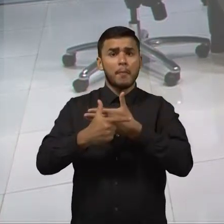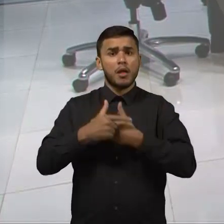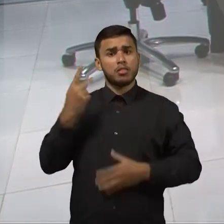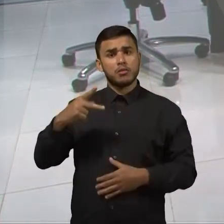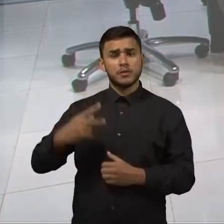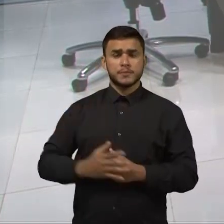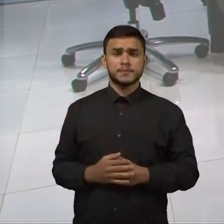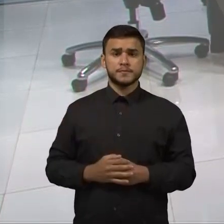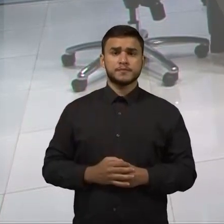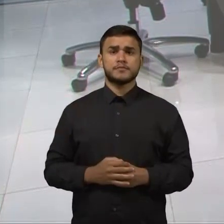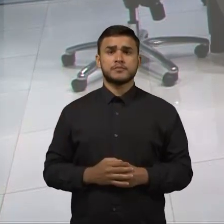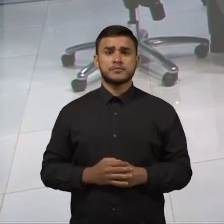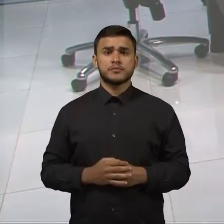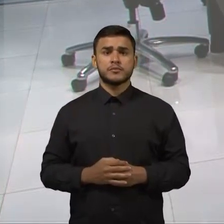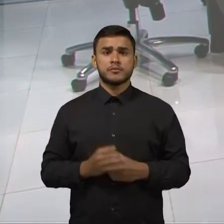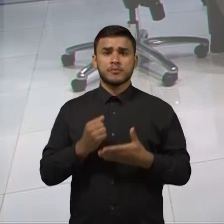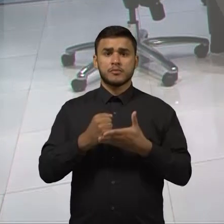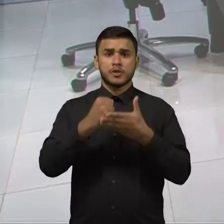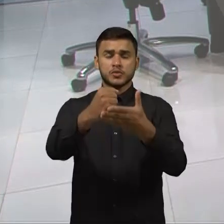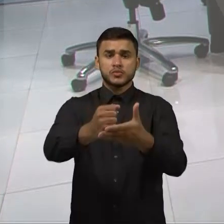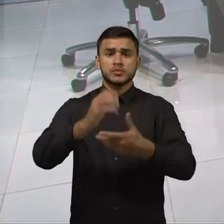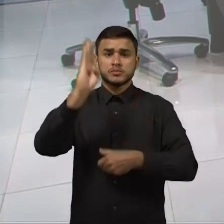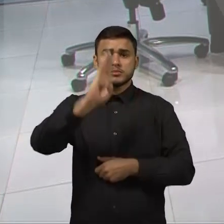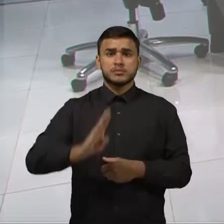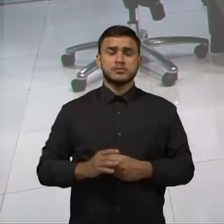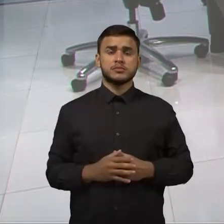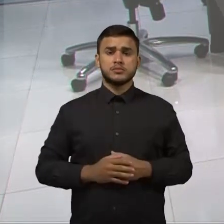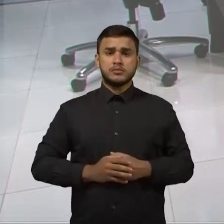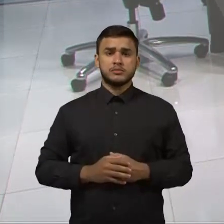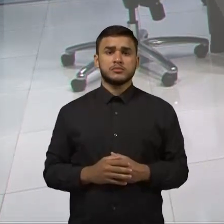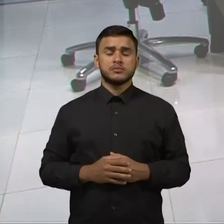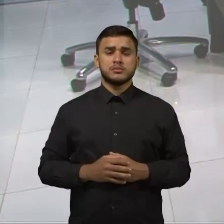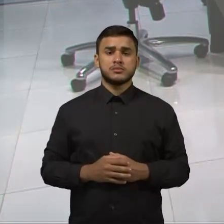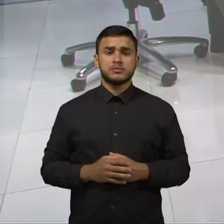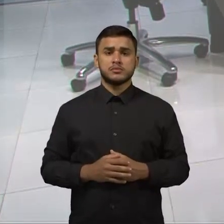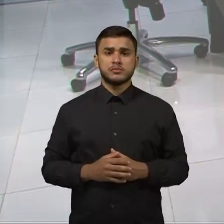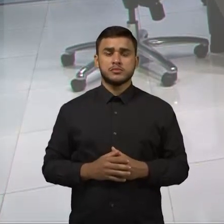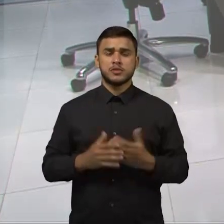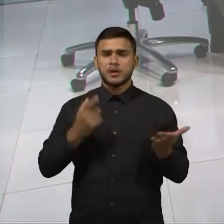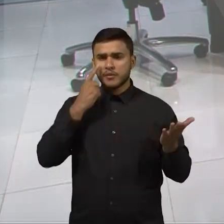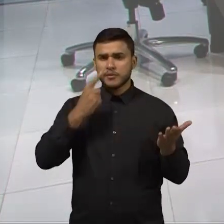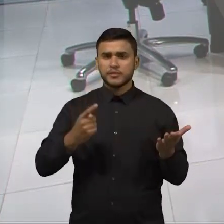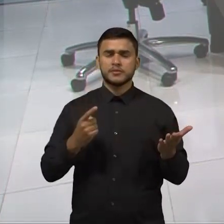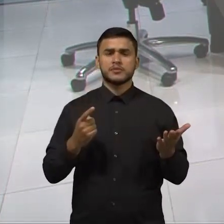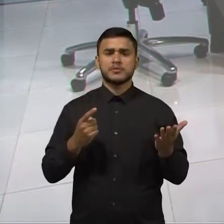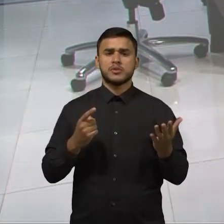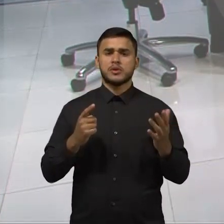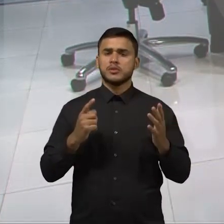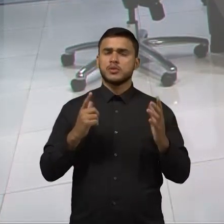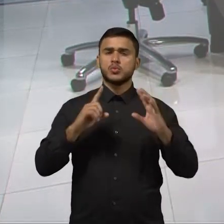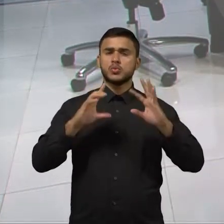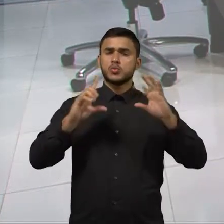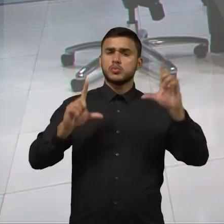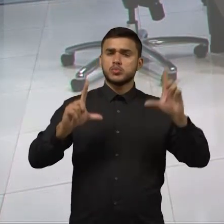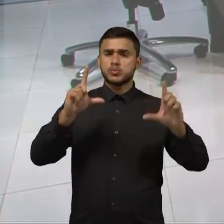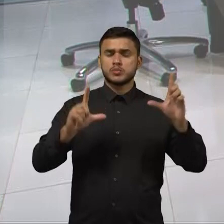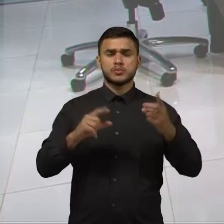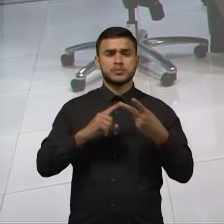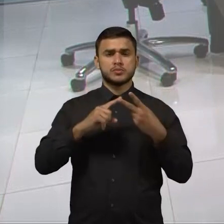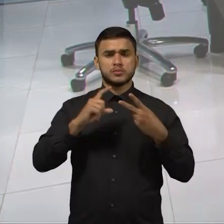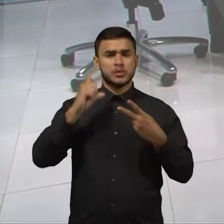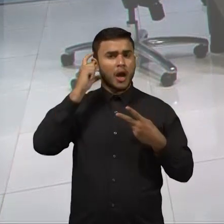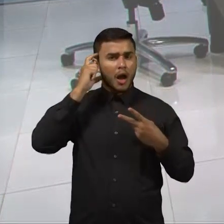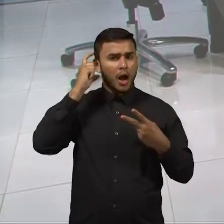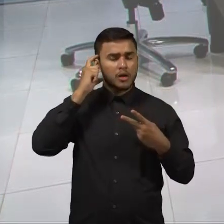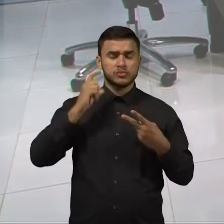Mas isso é um desserviço à sociedade brasileira. Eu só estou dizendo que... Isso é um desserviço. Hoje os jornais e os programas de rádio e televisão ficam todos